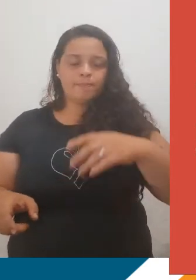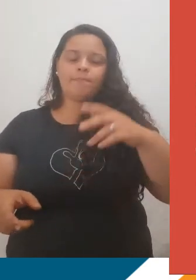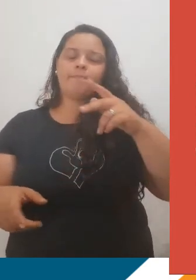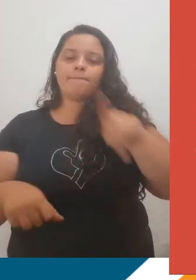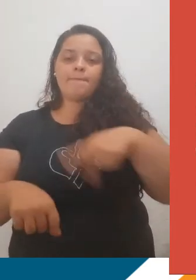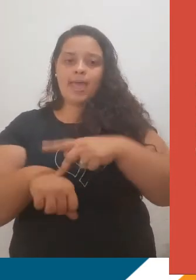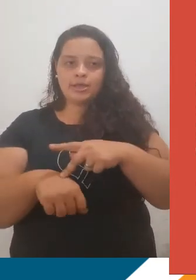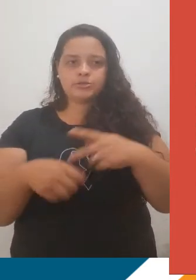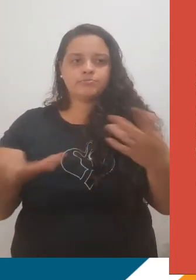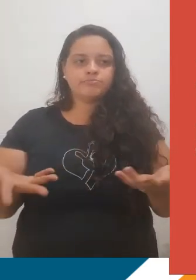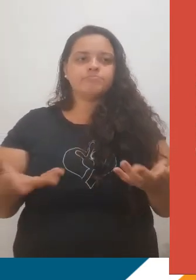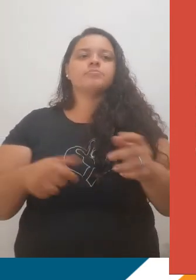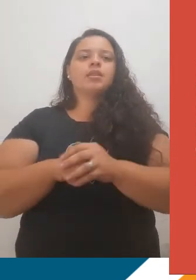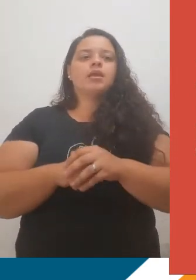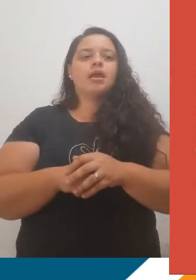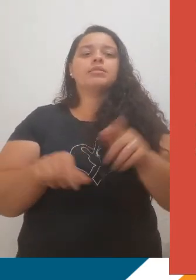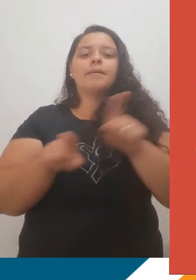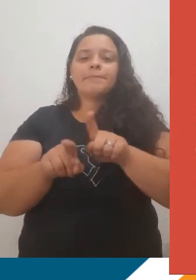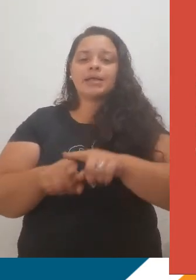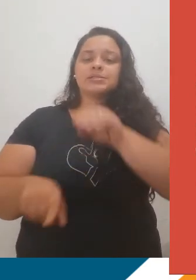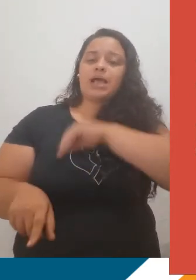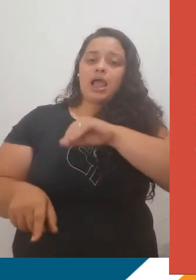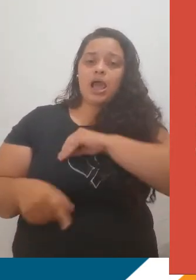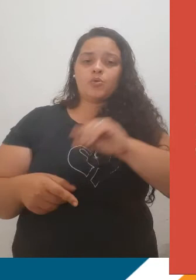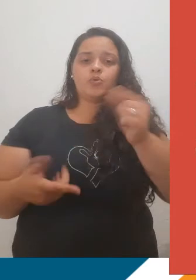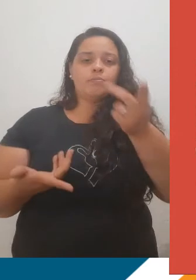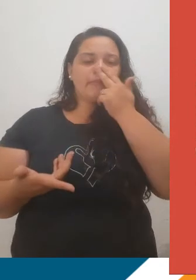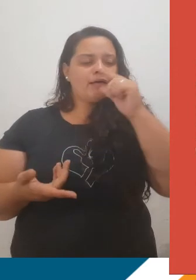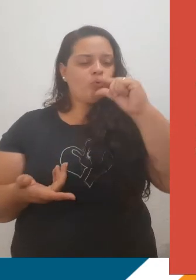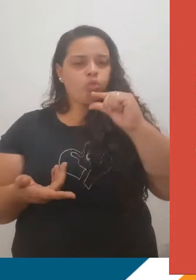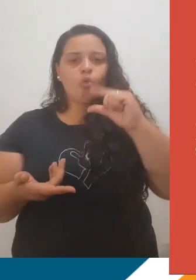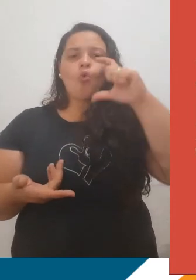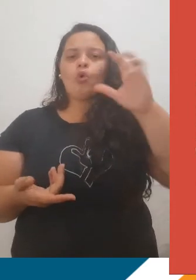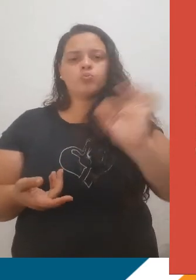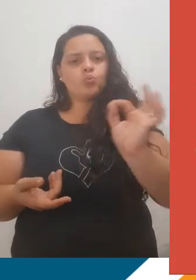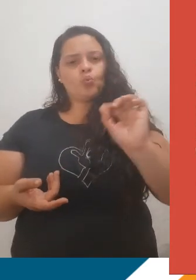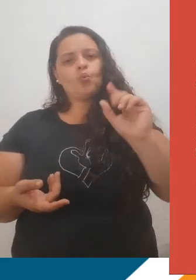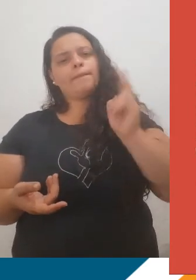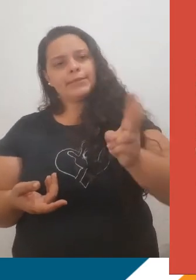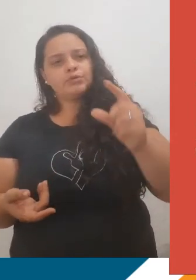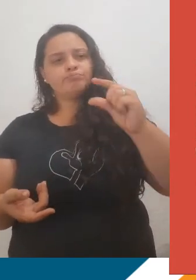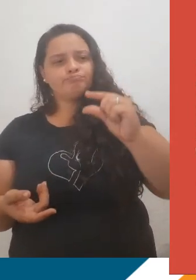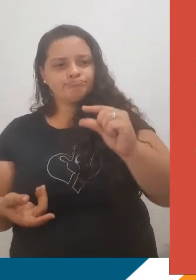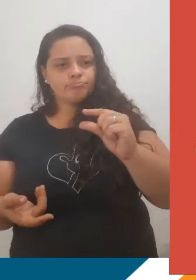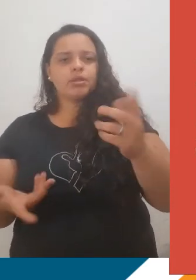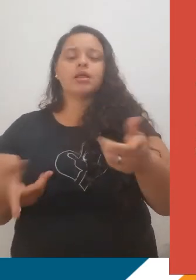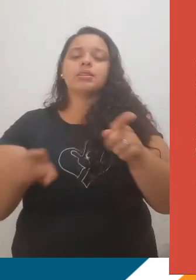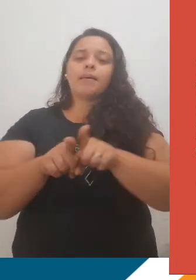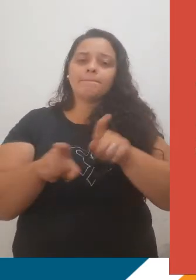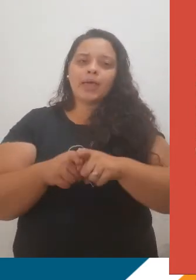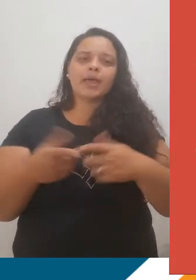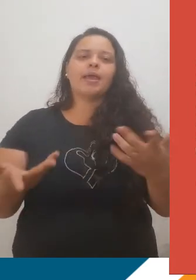isso, a gente tem pouco aumento do salário, então o custo de vida fica muito maior do que deveria ser, e a população mais pobre, não